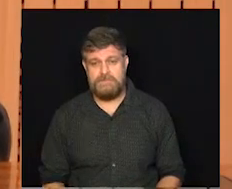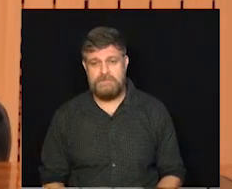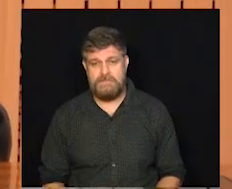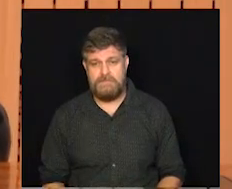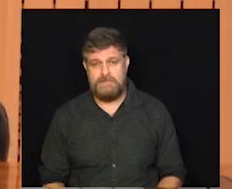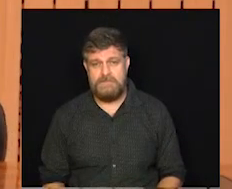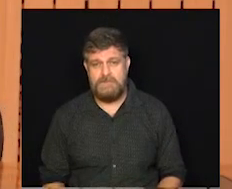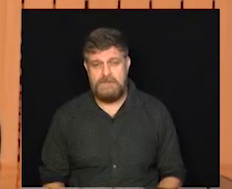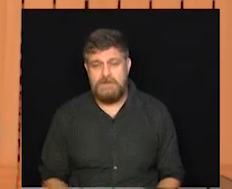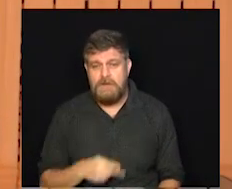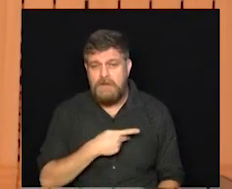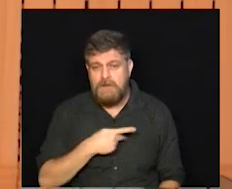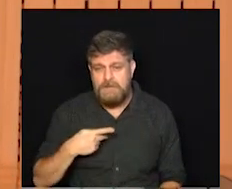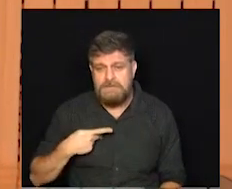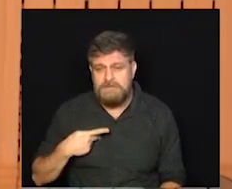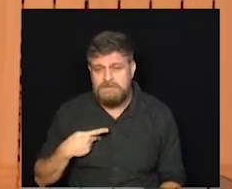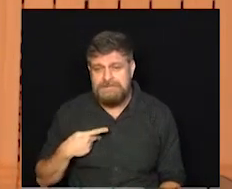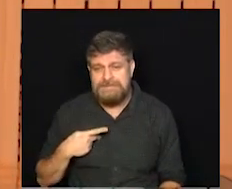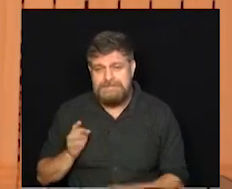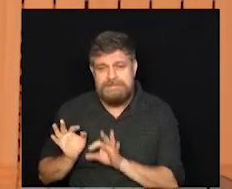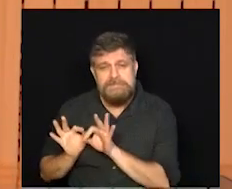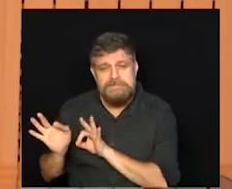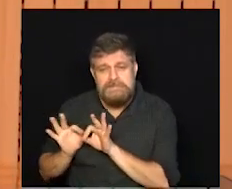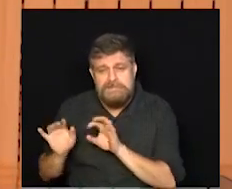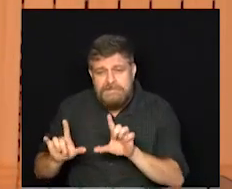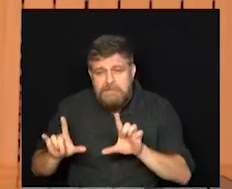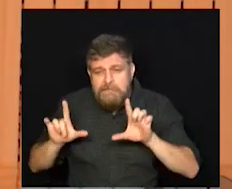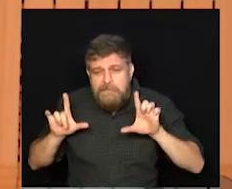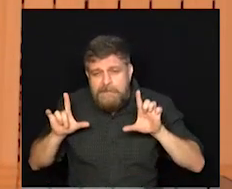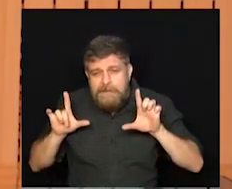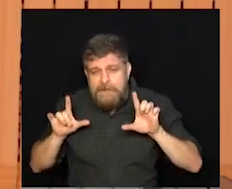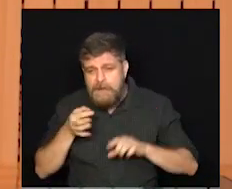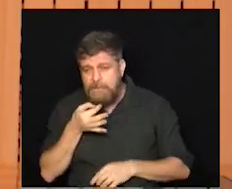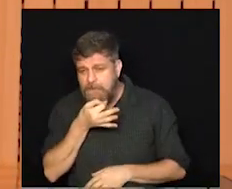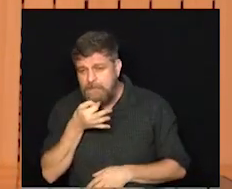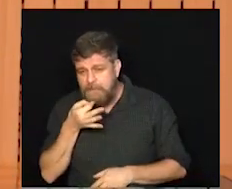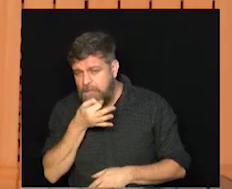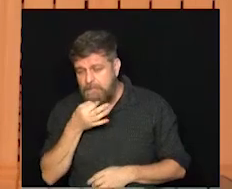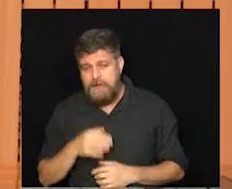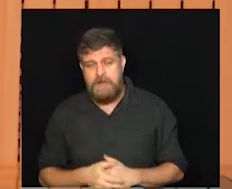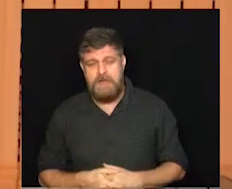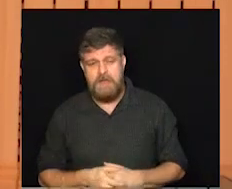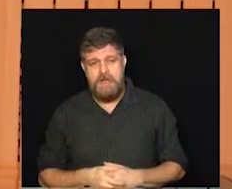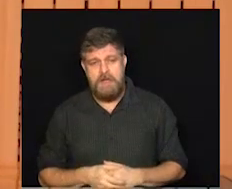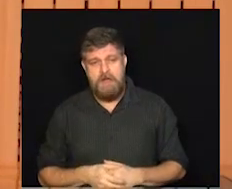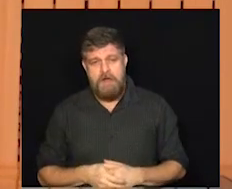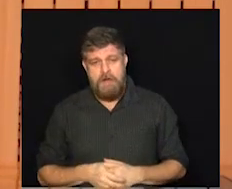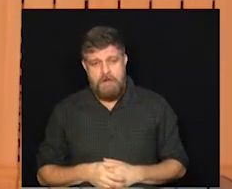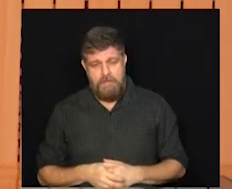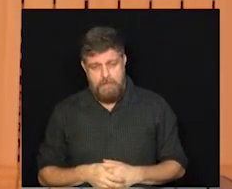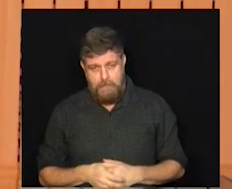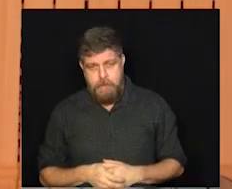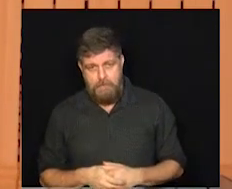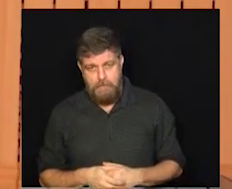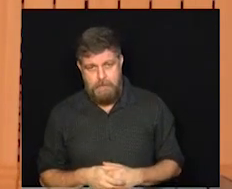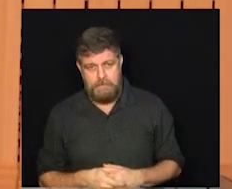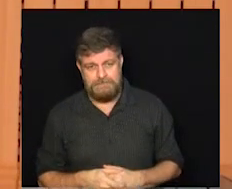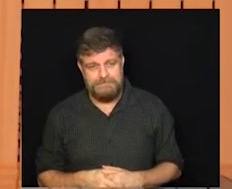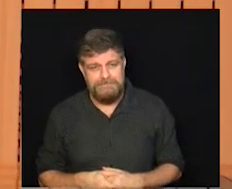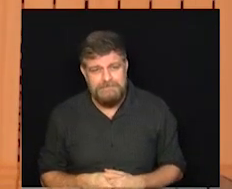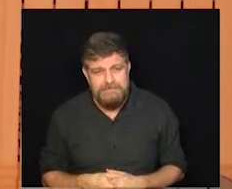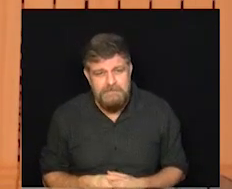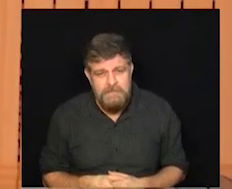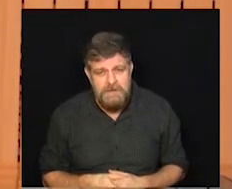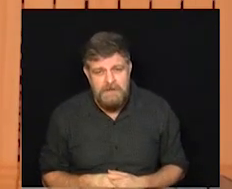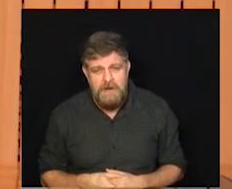Pastor Rodrigo nos ouve? Enquanto ele se prepara para fazer aí uso da fala, se ele ainda estiver